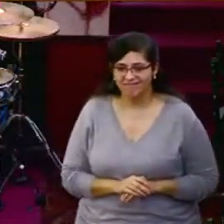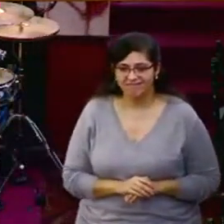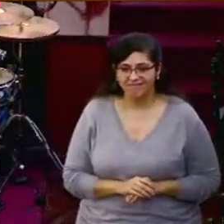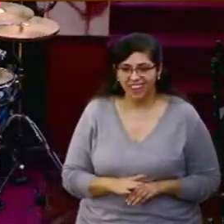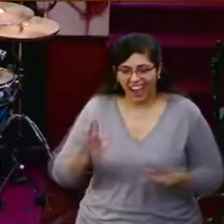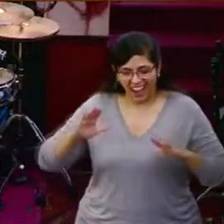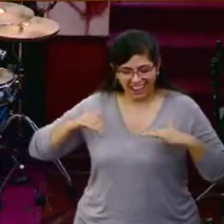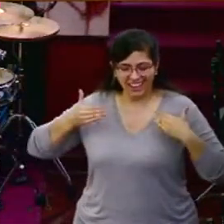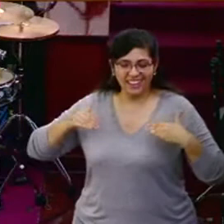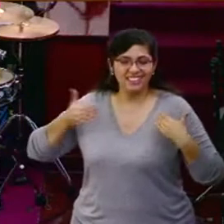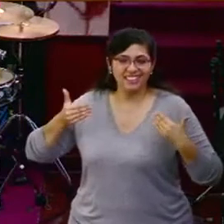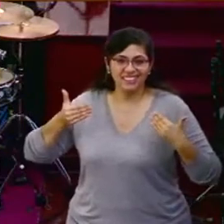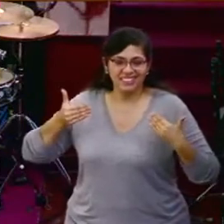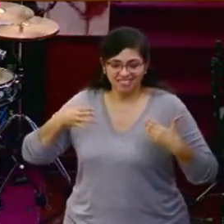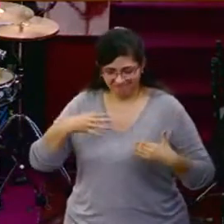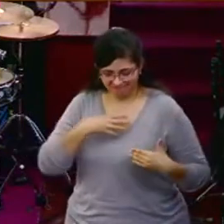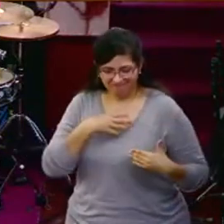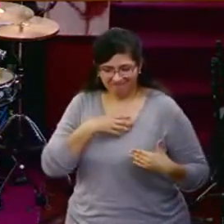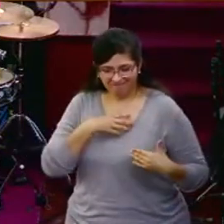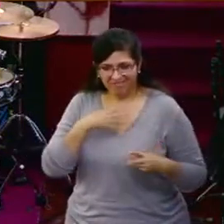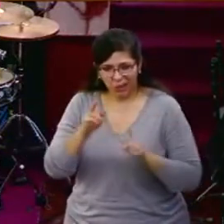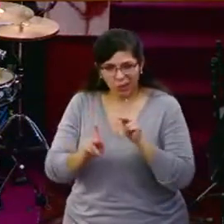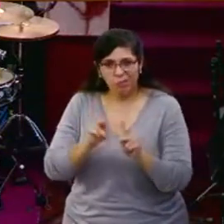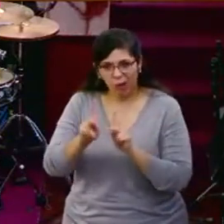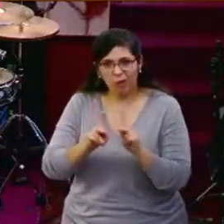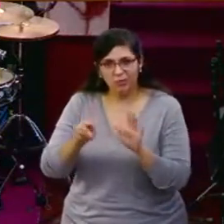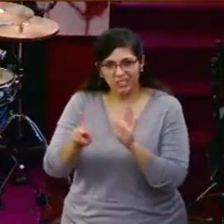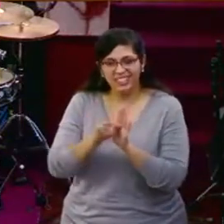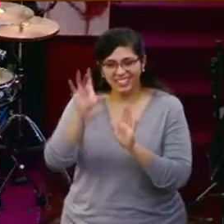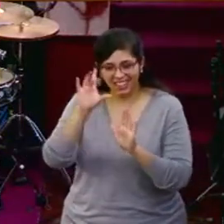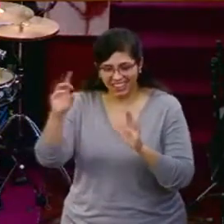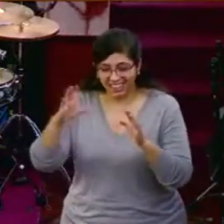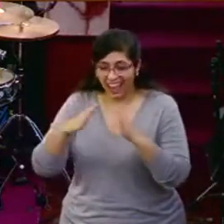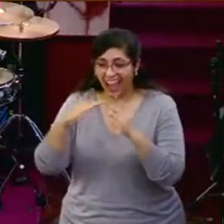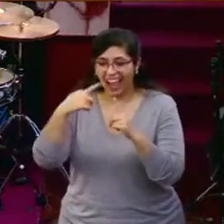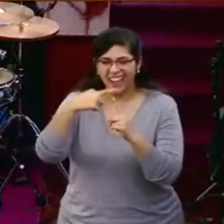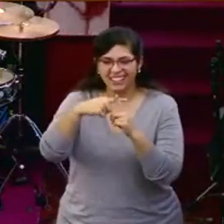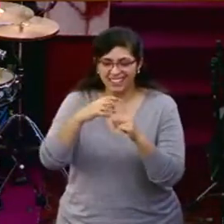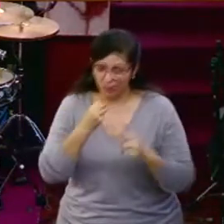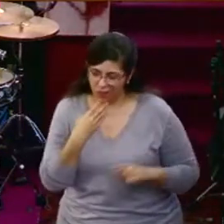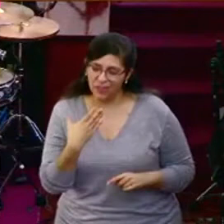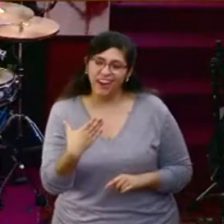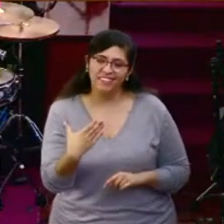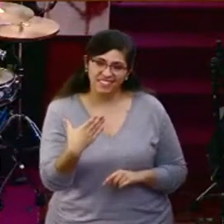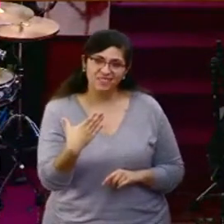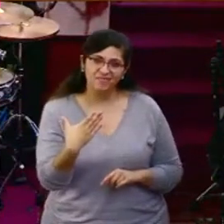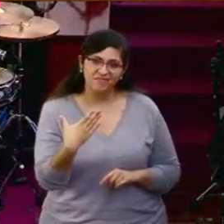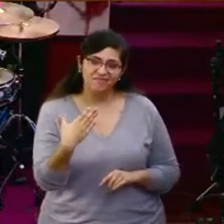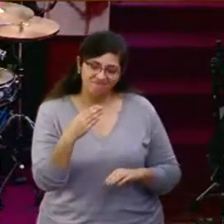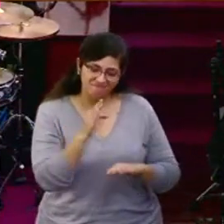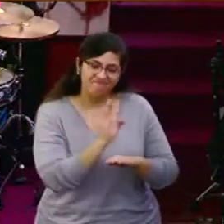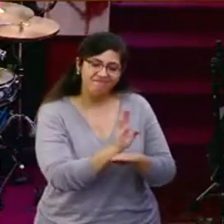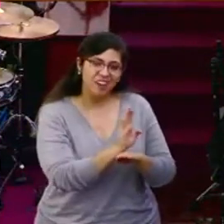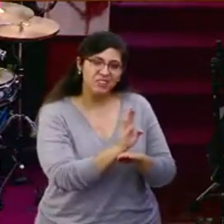ele se alegrou pelos sentimentos da igreja ele se alegrou pela bondade da igreja ele se